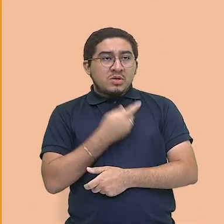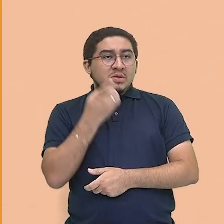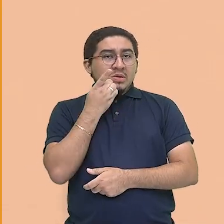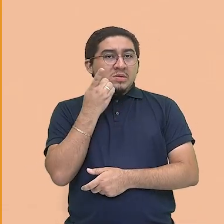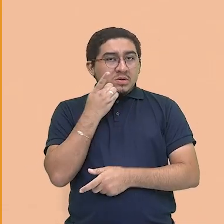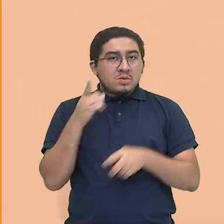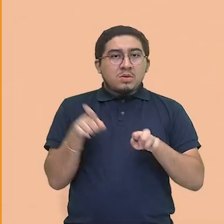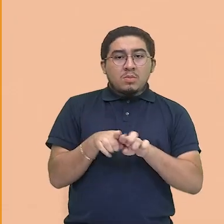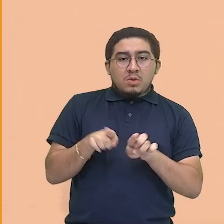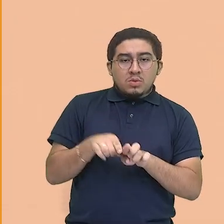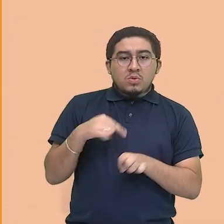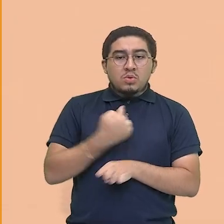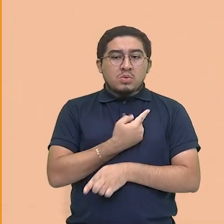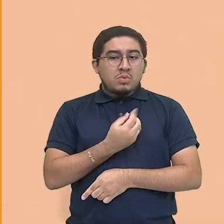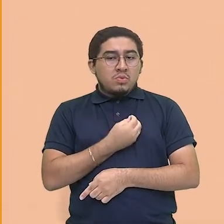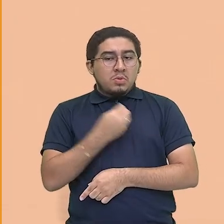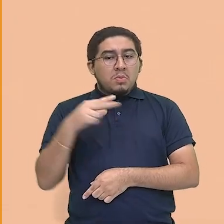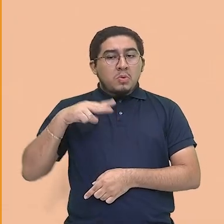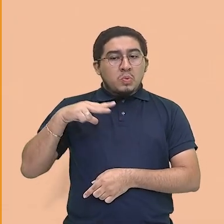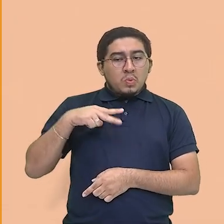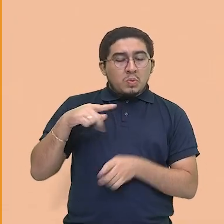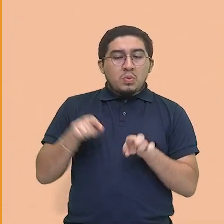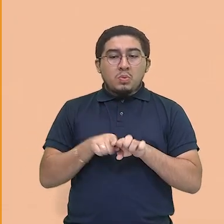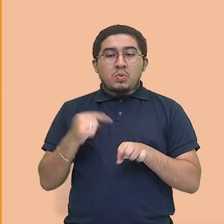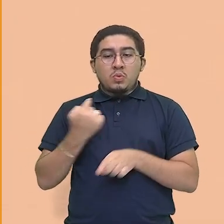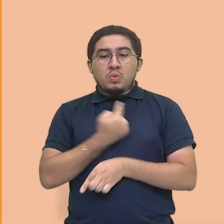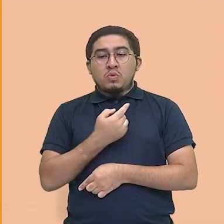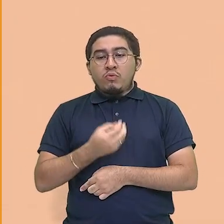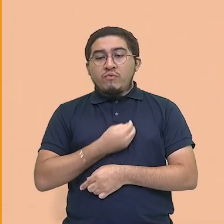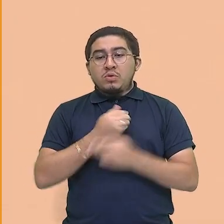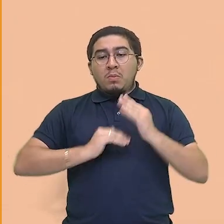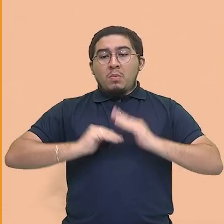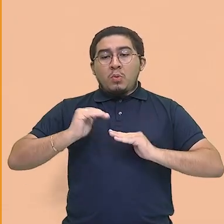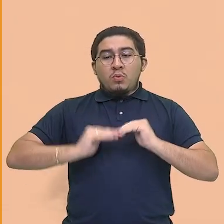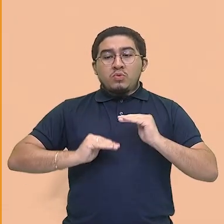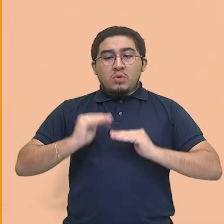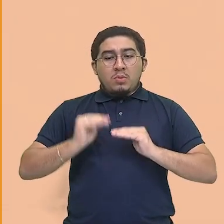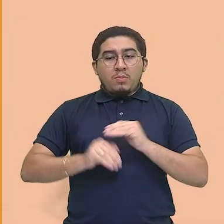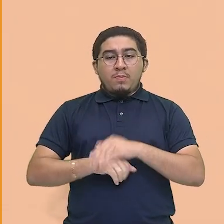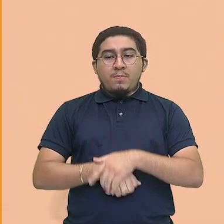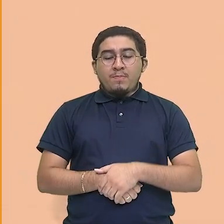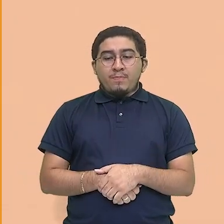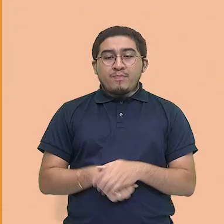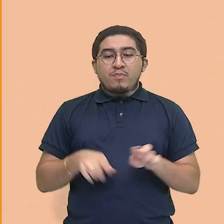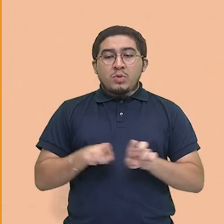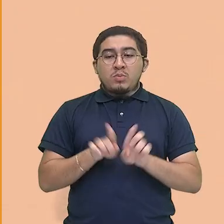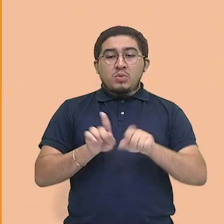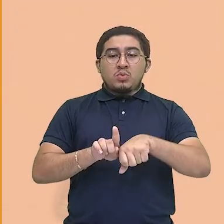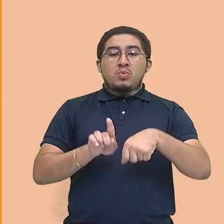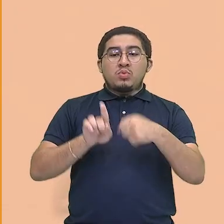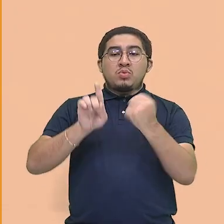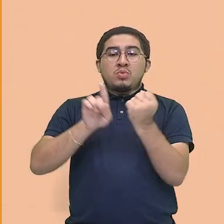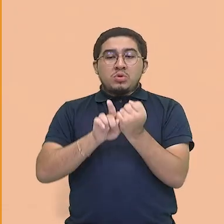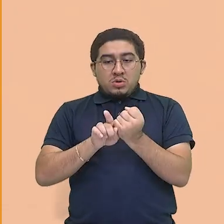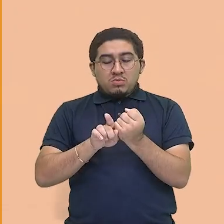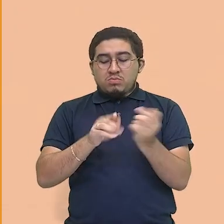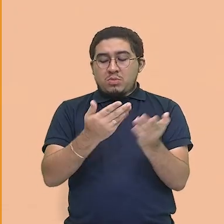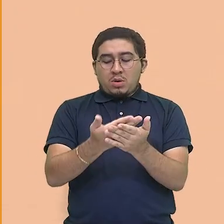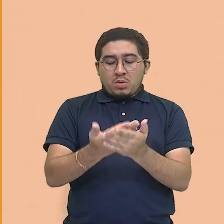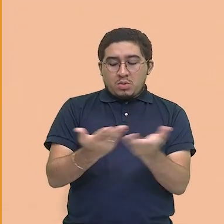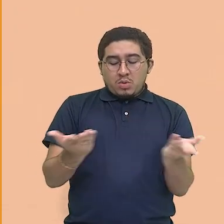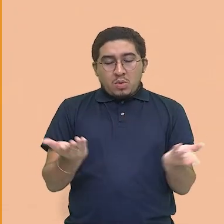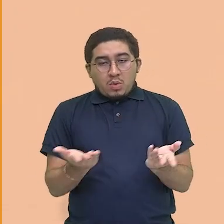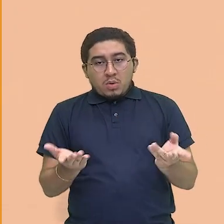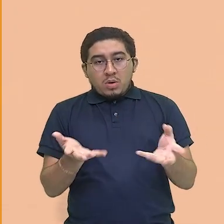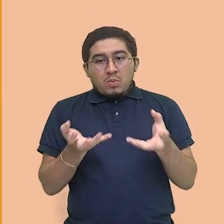diária, na nossa vida pessoal, na nossa vida profissional. E a sociologia, nesta aula,